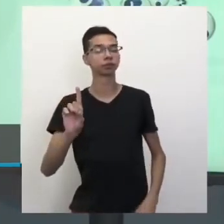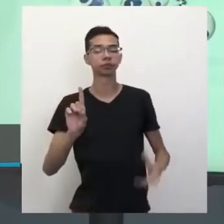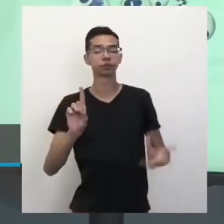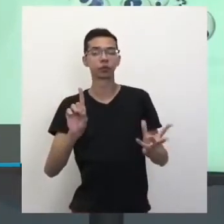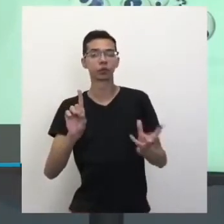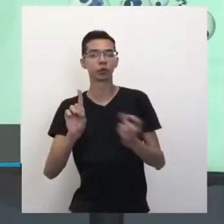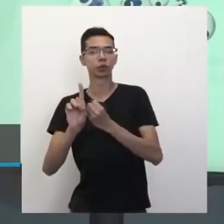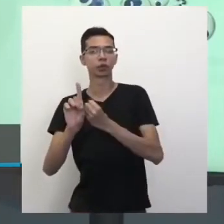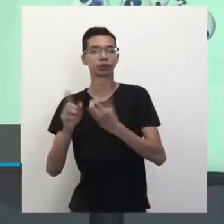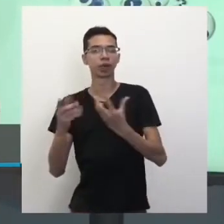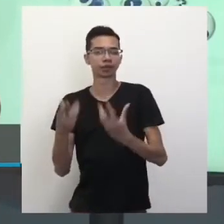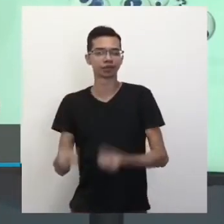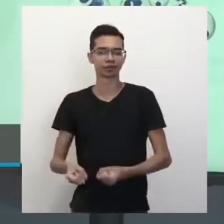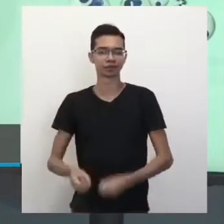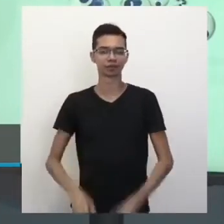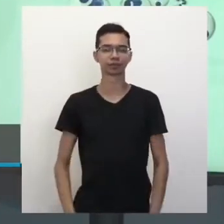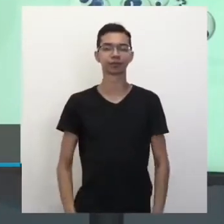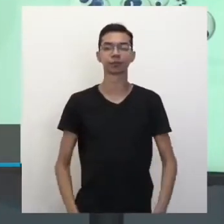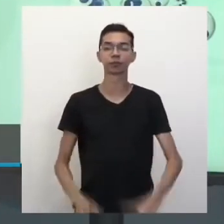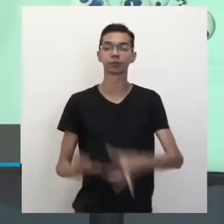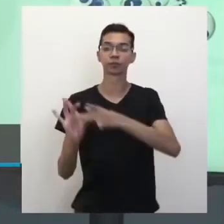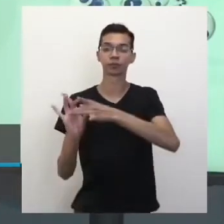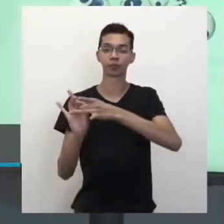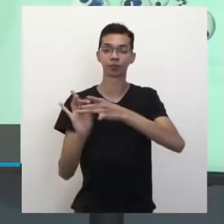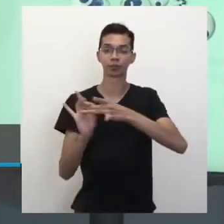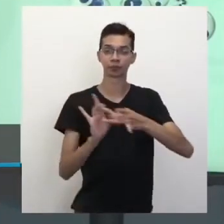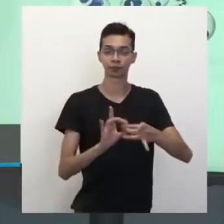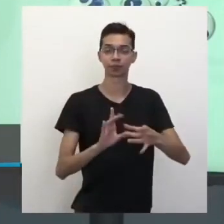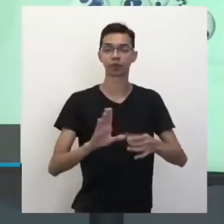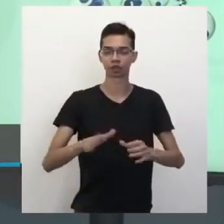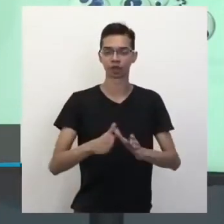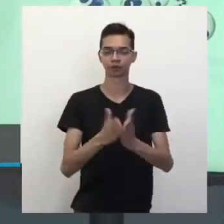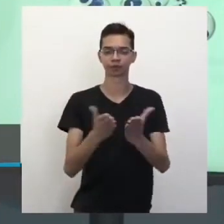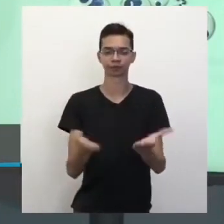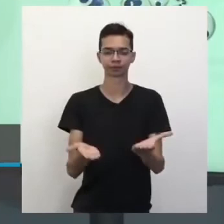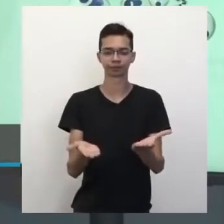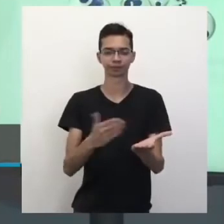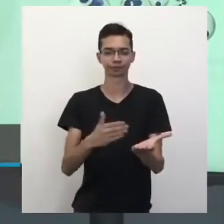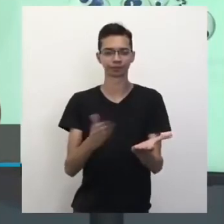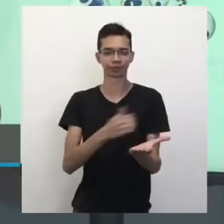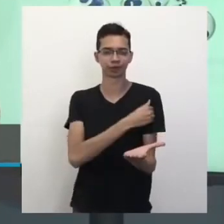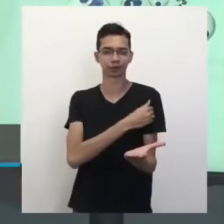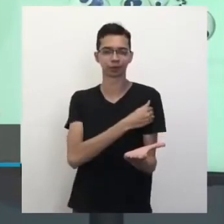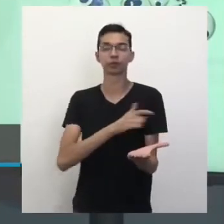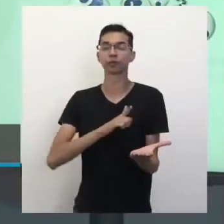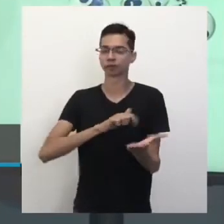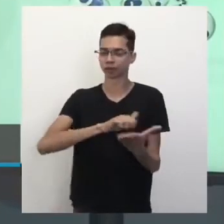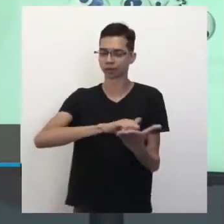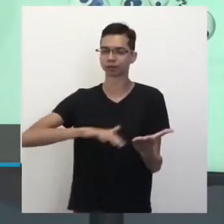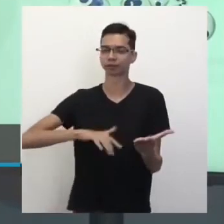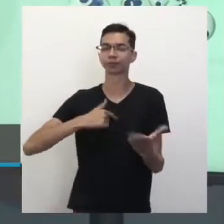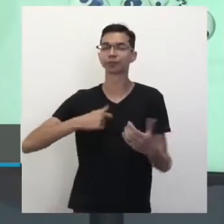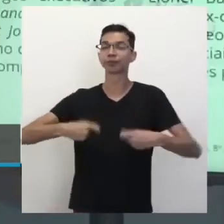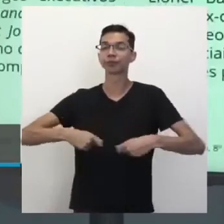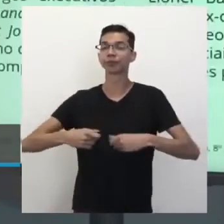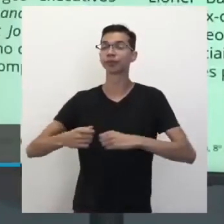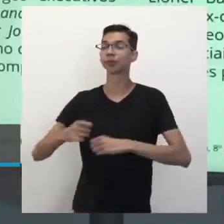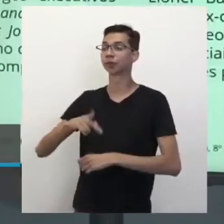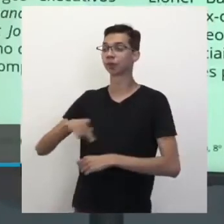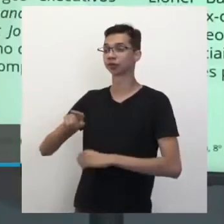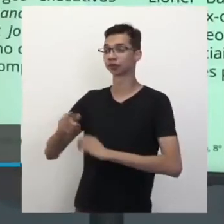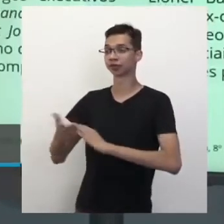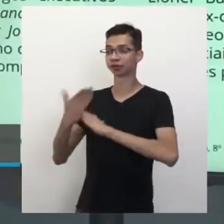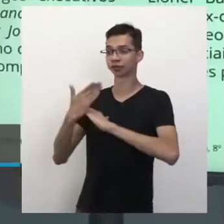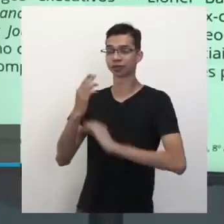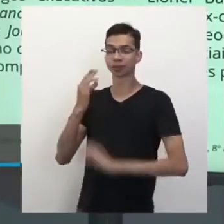desse contexto, no caderno do aluno já tem uma atividade, tem um texto aí que eu vou precisar da ajuda do professor Mauro, tá? Eu